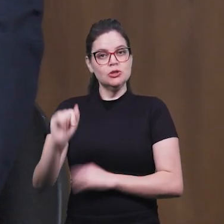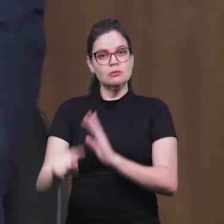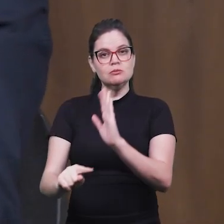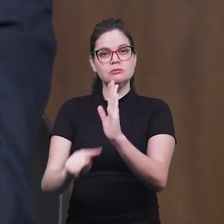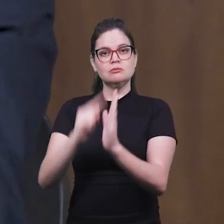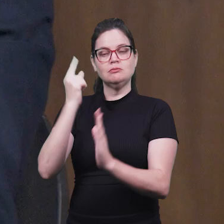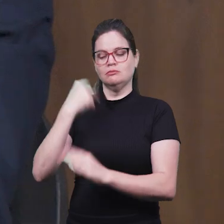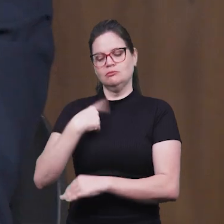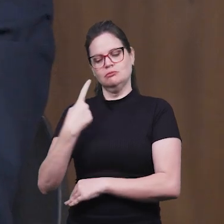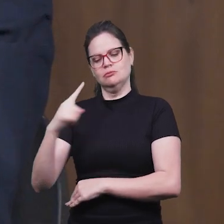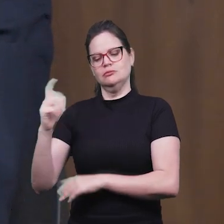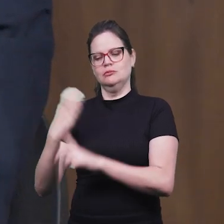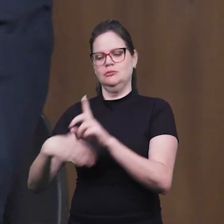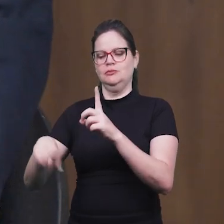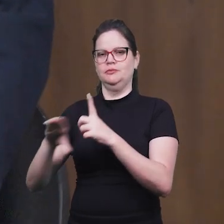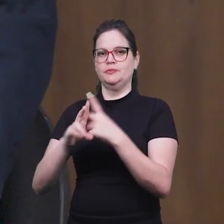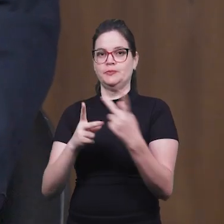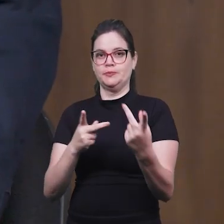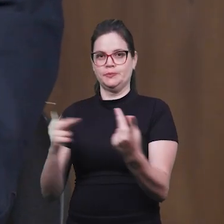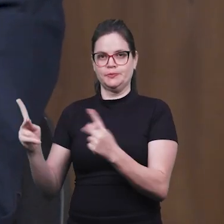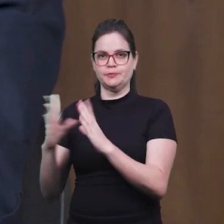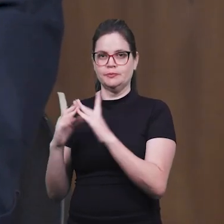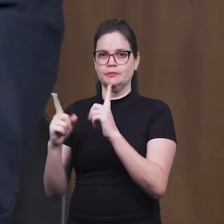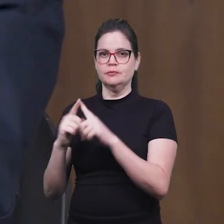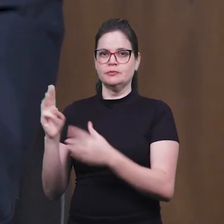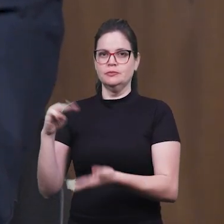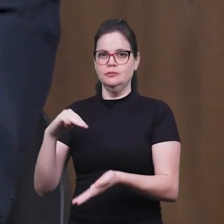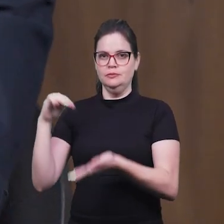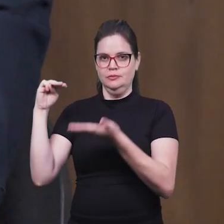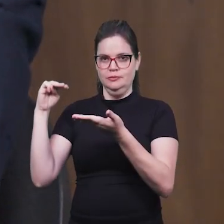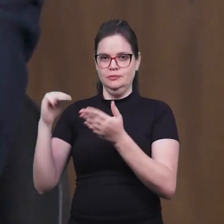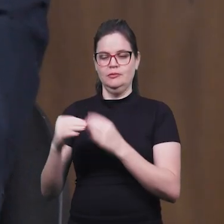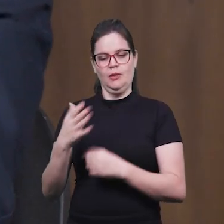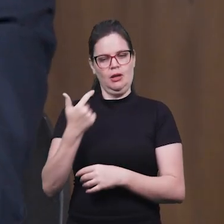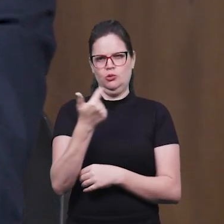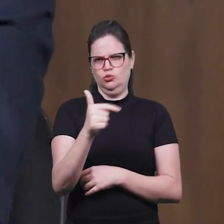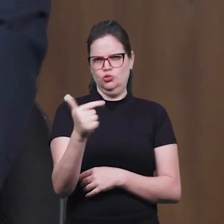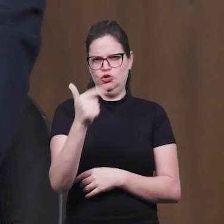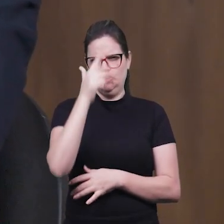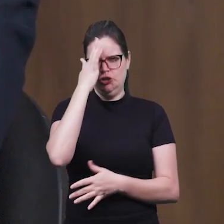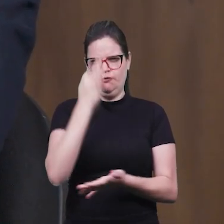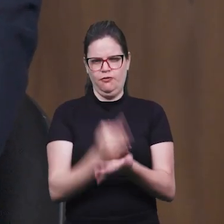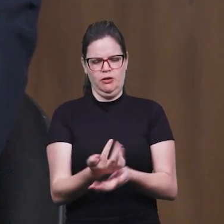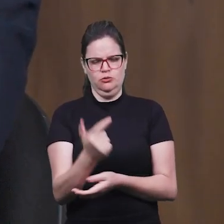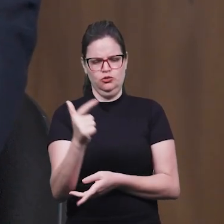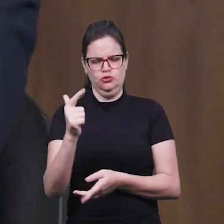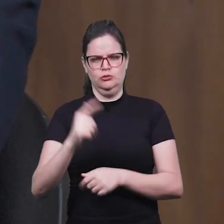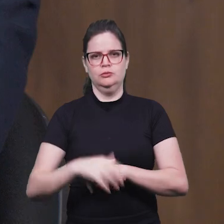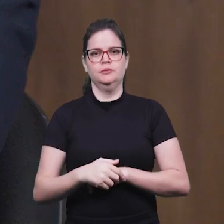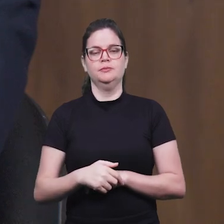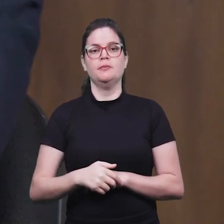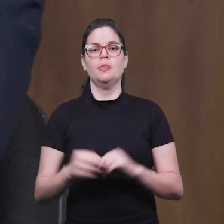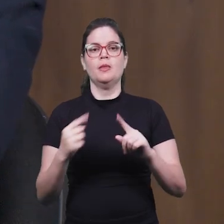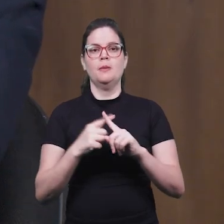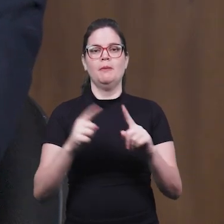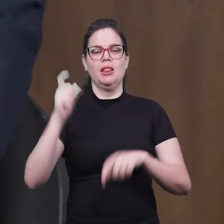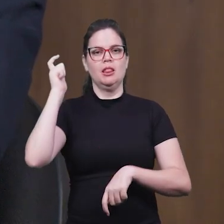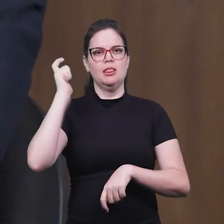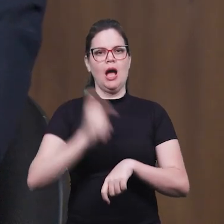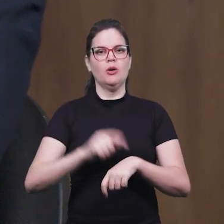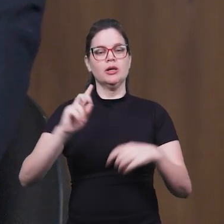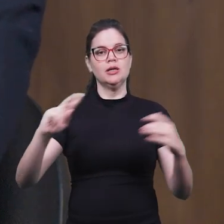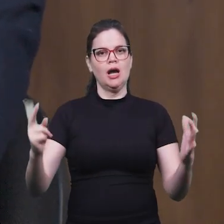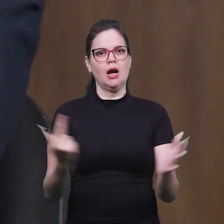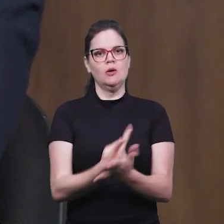Então, a fé para mim não existia. Quando eu fui ao culto, que eu vi uma manifestação de dom espiritual, eu saí